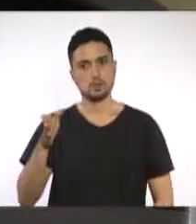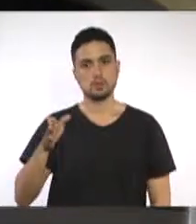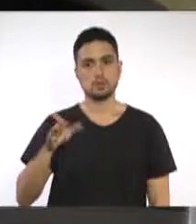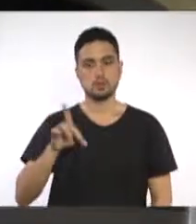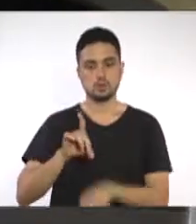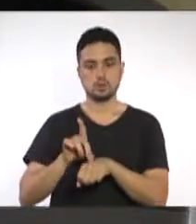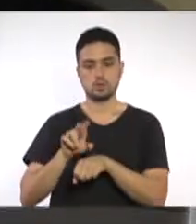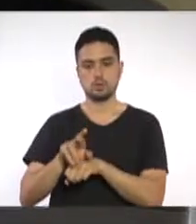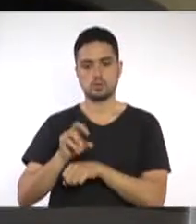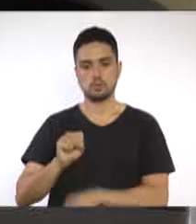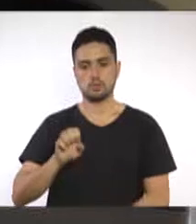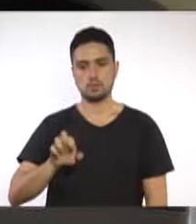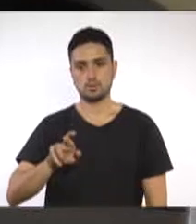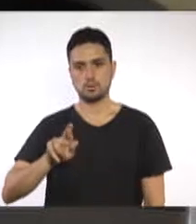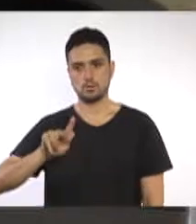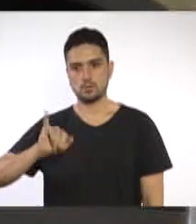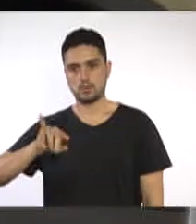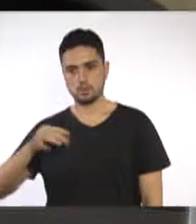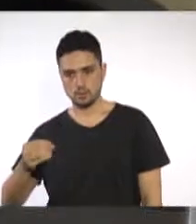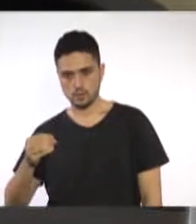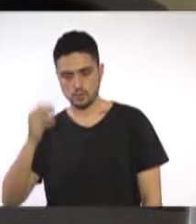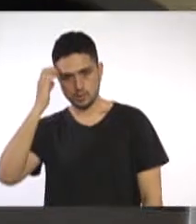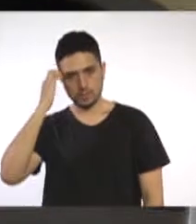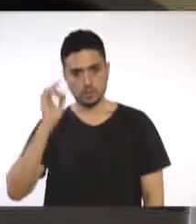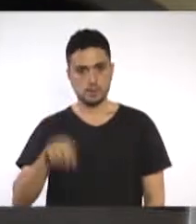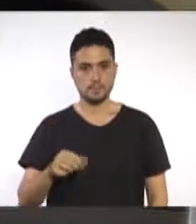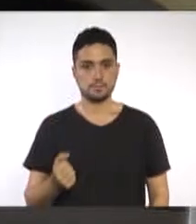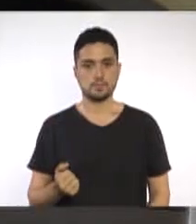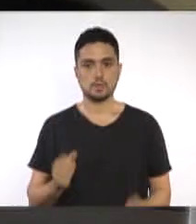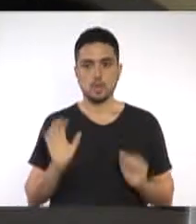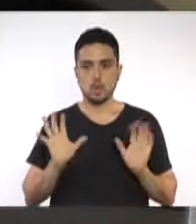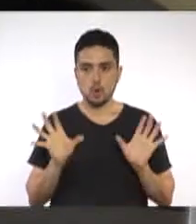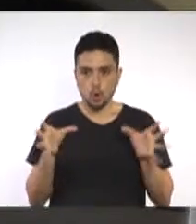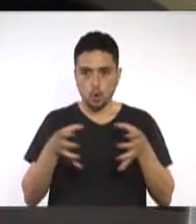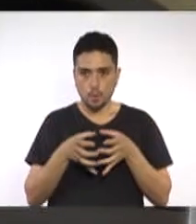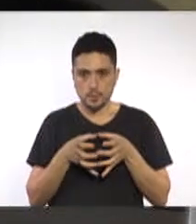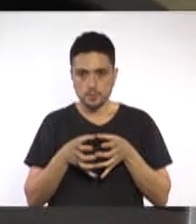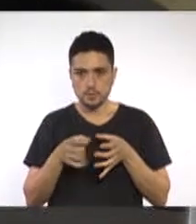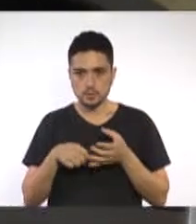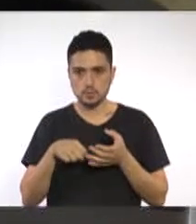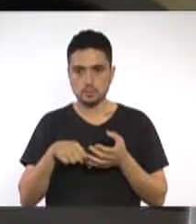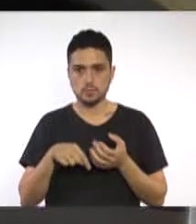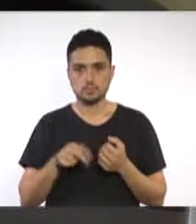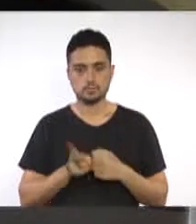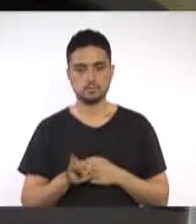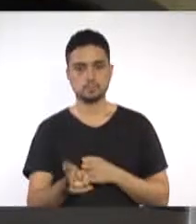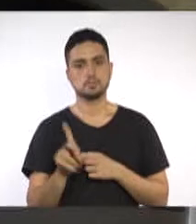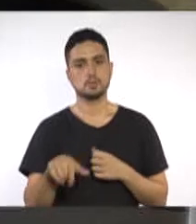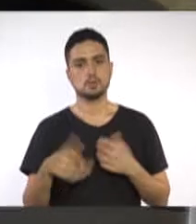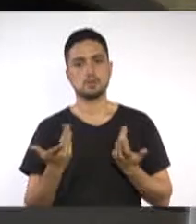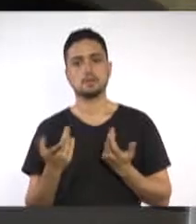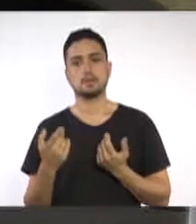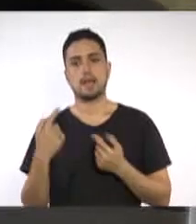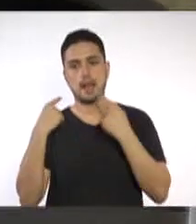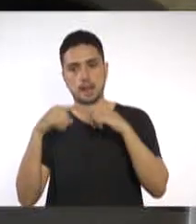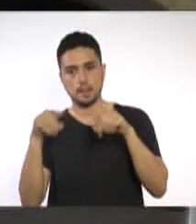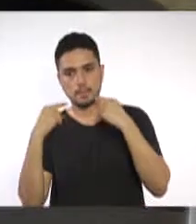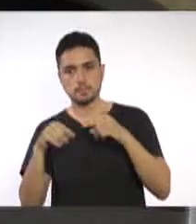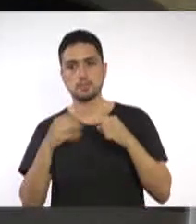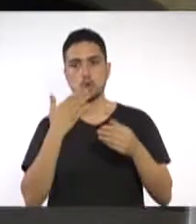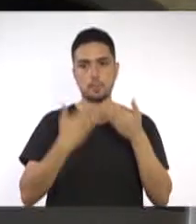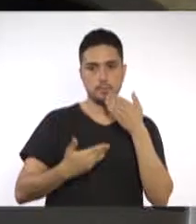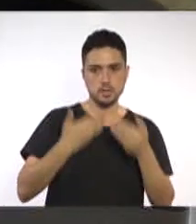Serginho, que compete às comissões permanentes receber petições, reclamações,